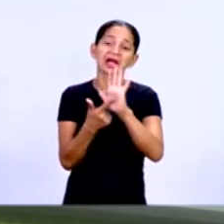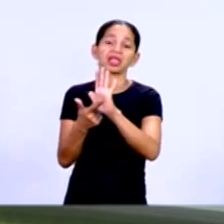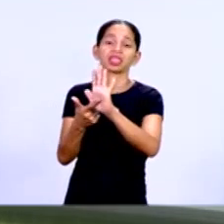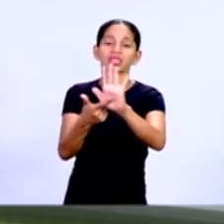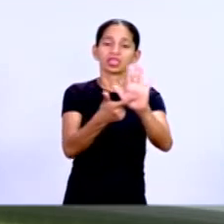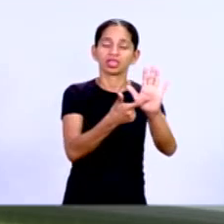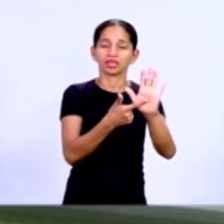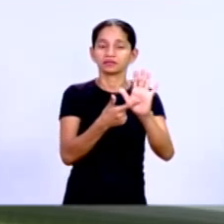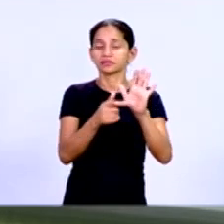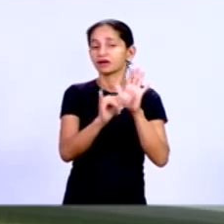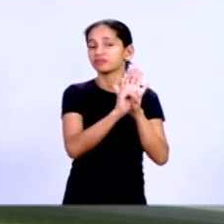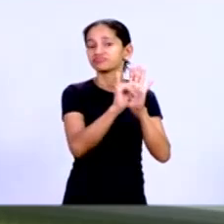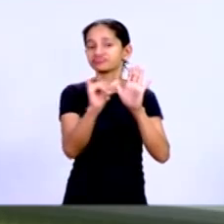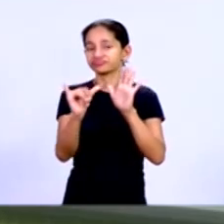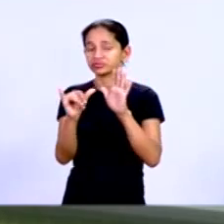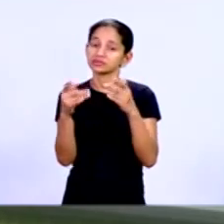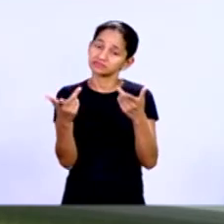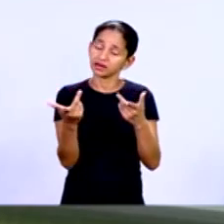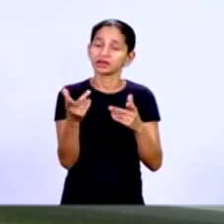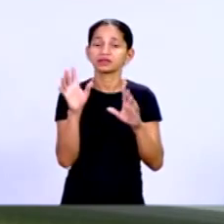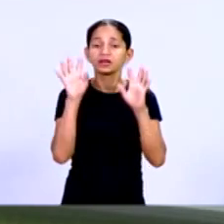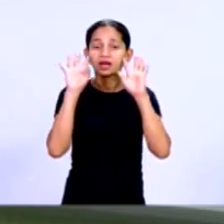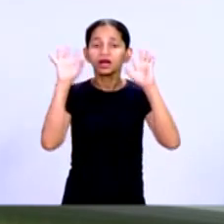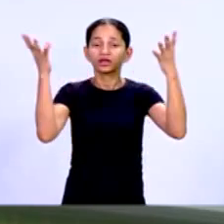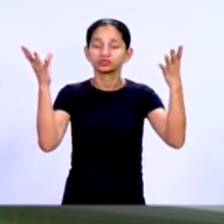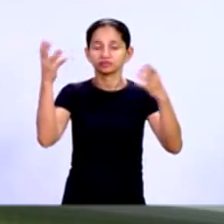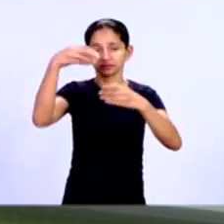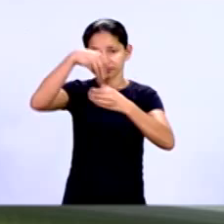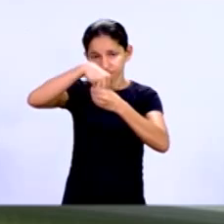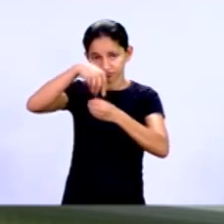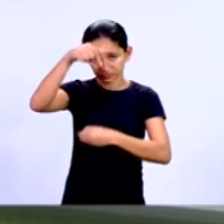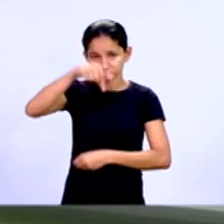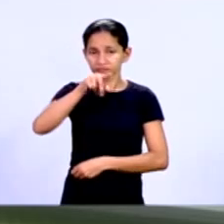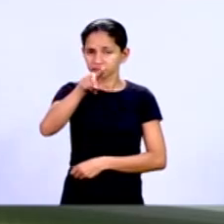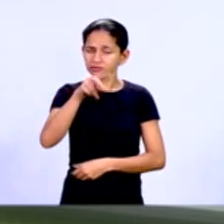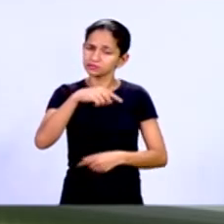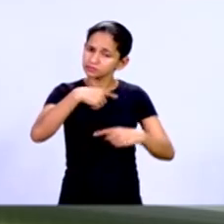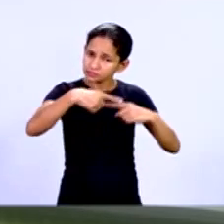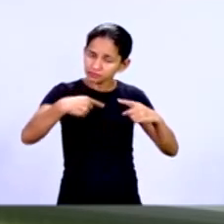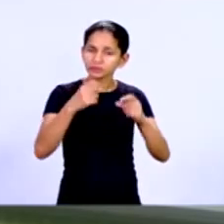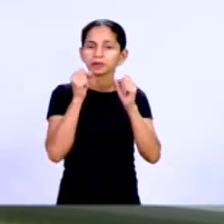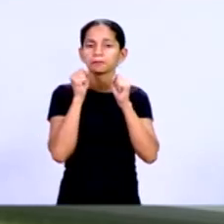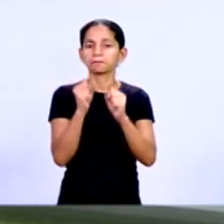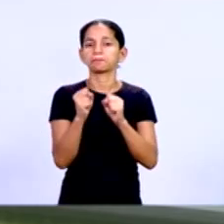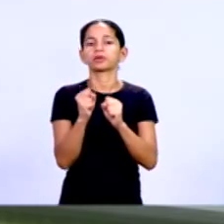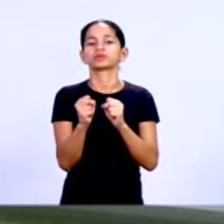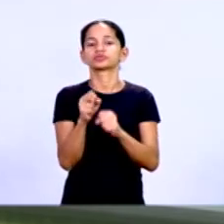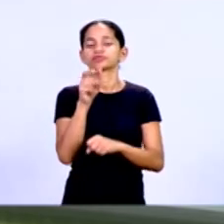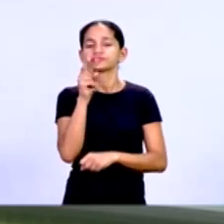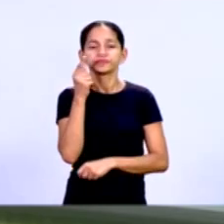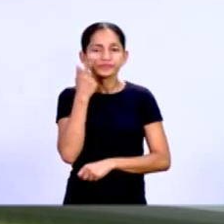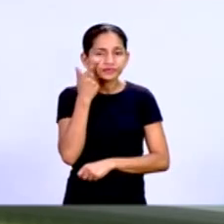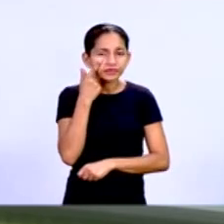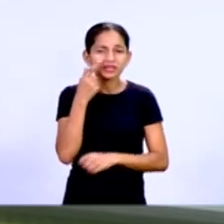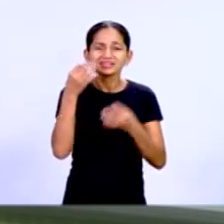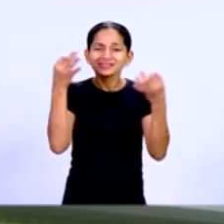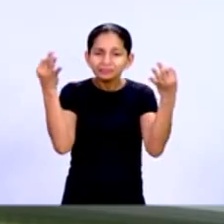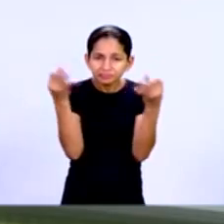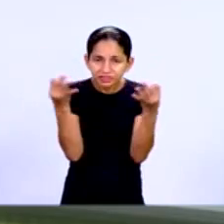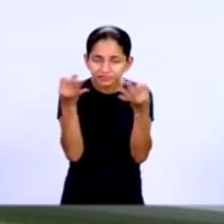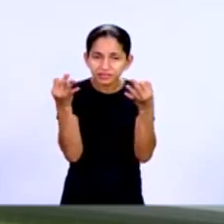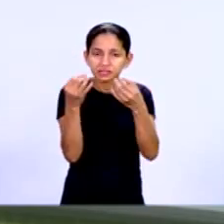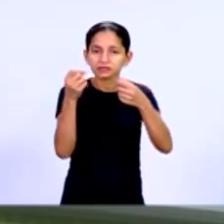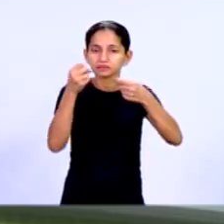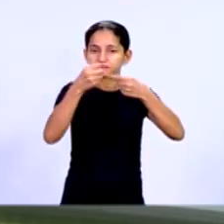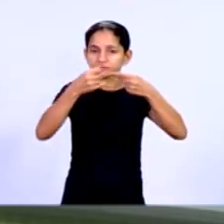ser definido nessa ata da Assembleia. Olhem o material que vocês têm disponível para estudo e verifiquem o detalhamento.